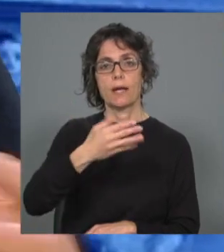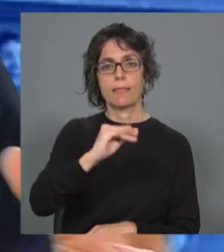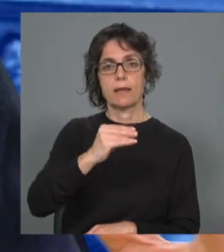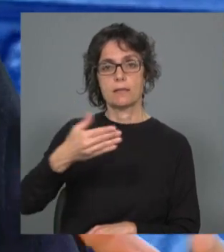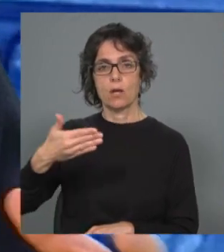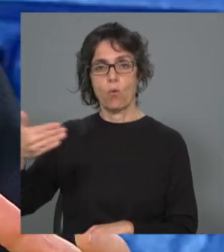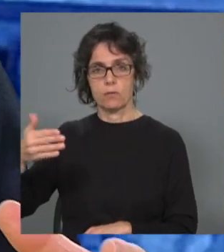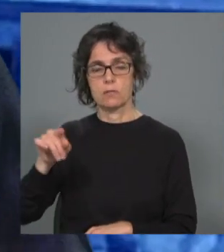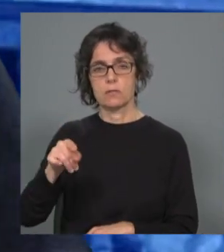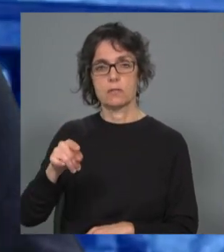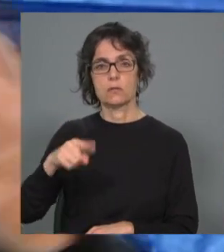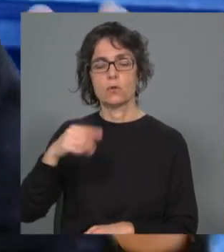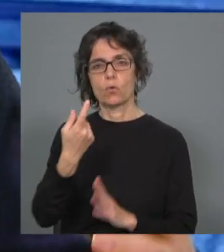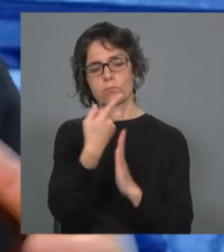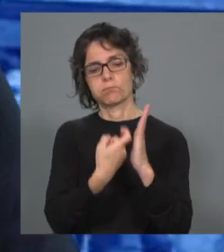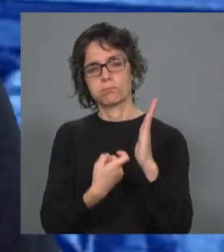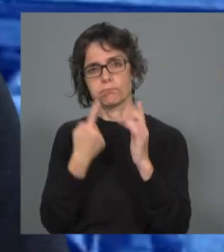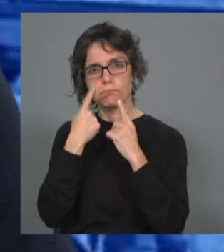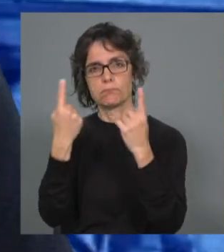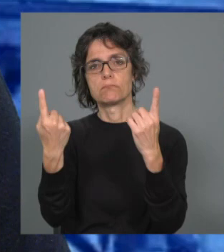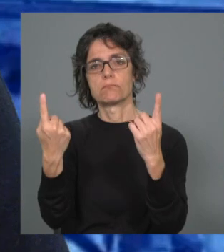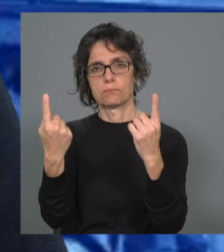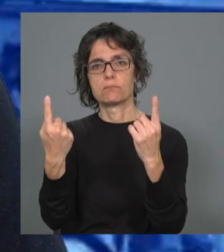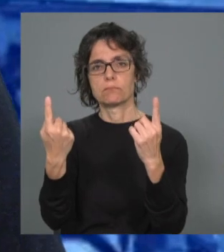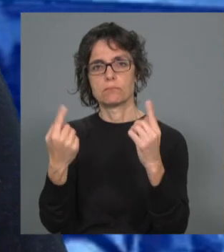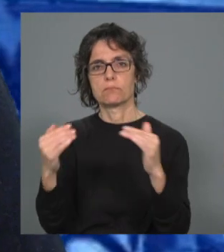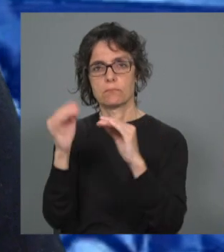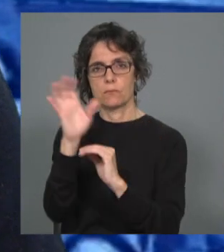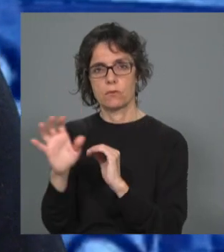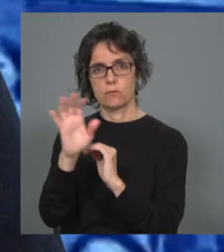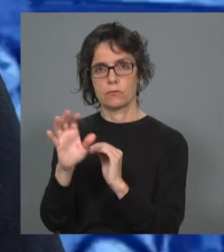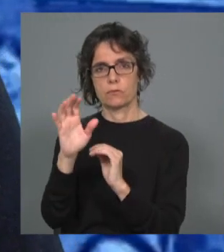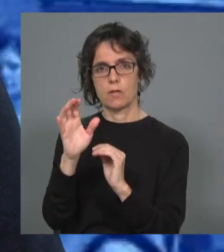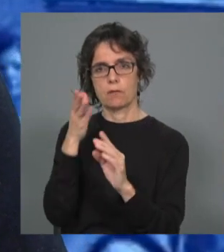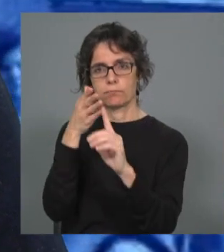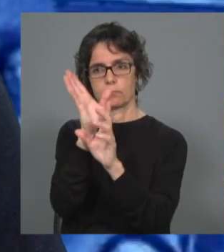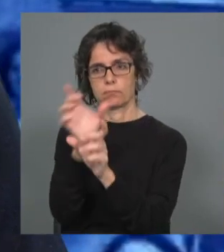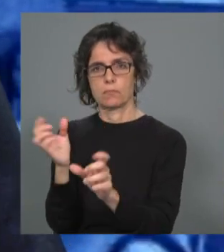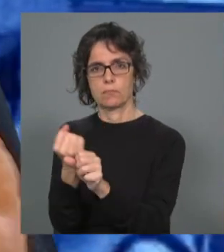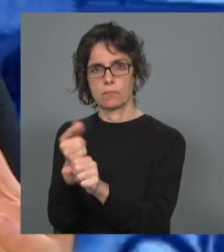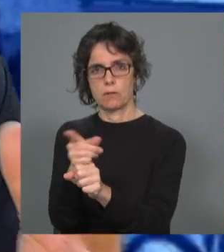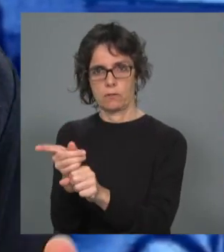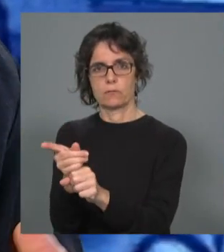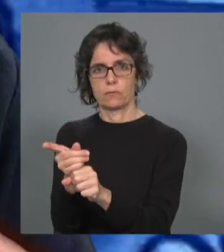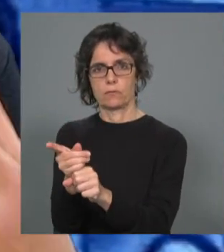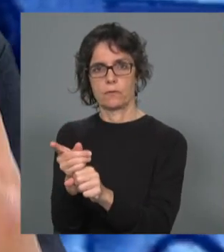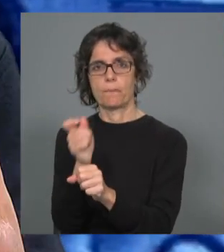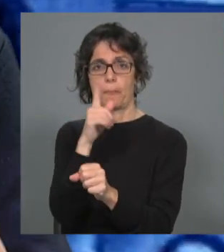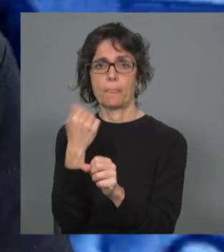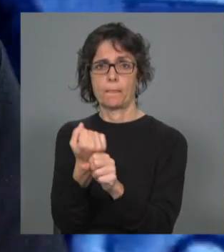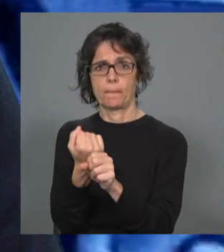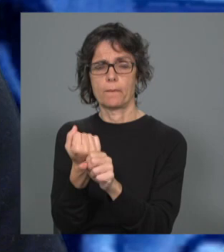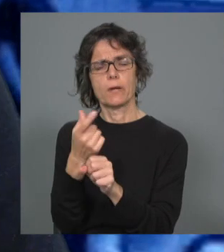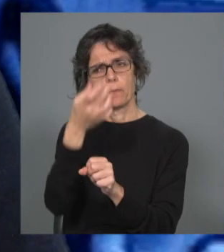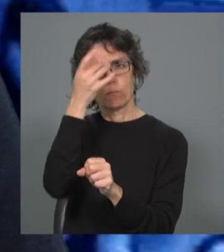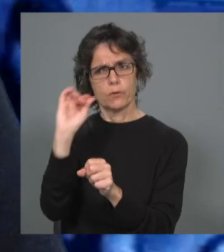pequeno questionário a nível nacional aos trabalhadores, portanto, a quem trabalha, para ouvir